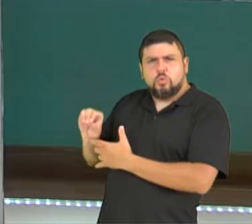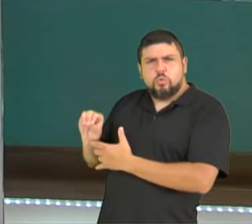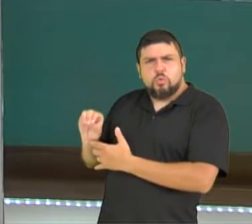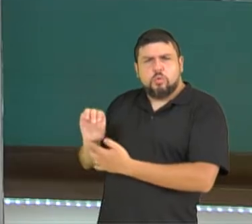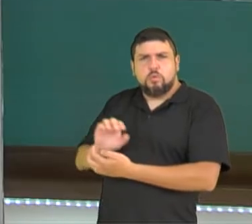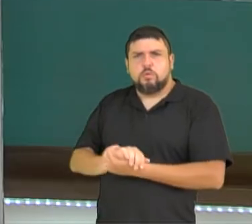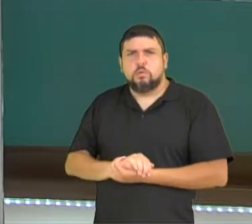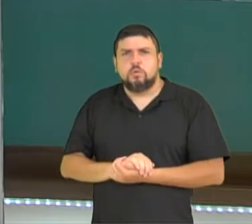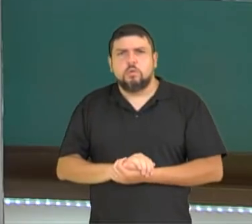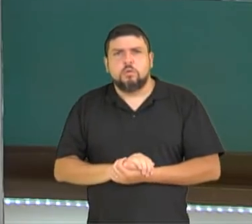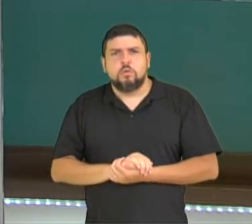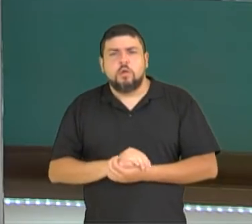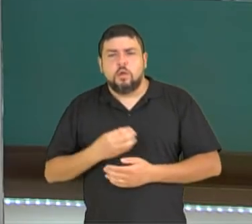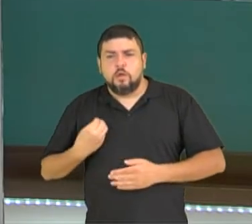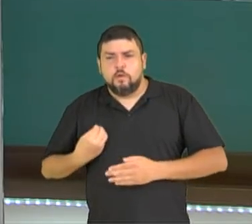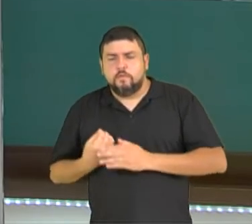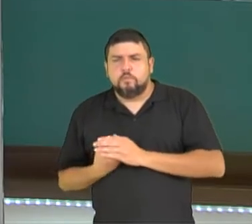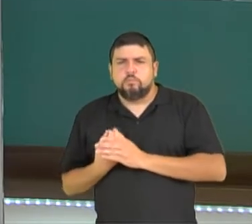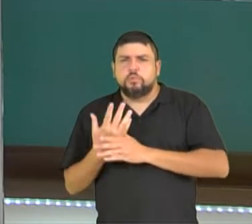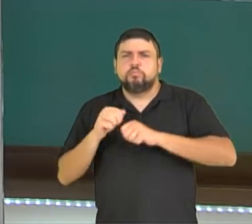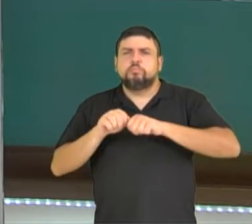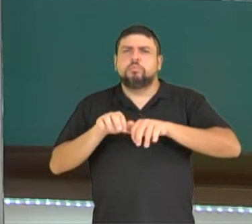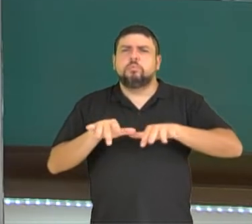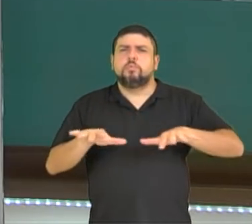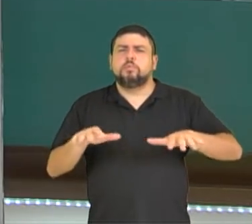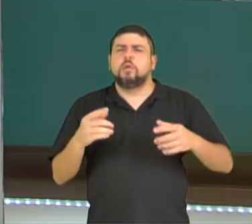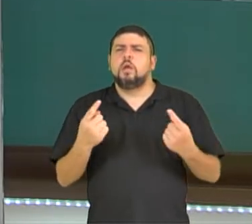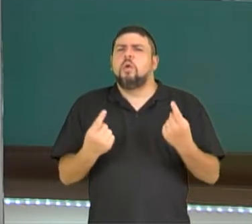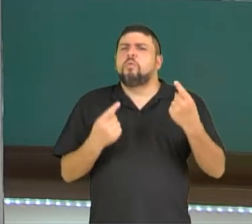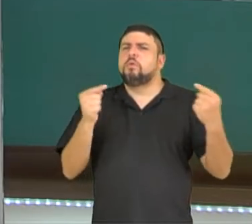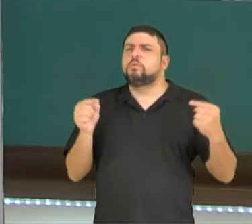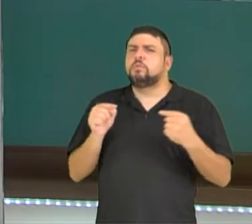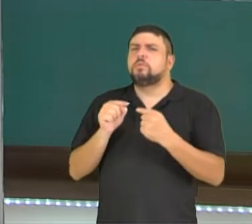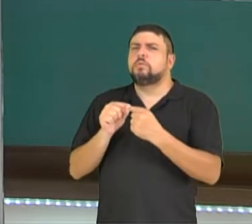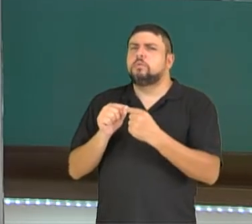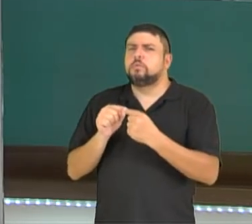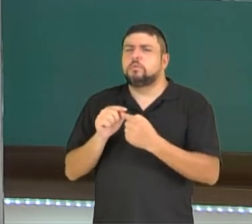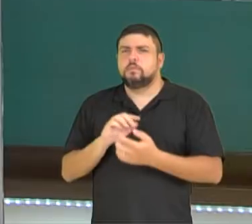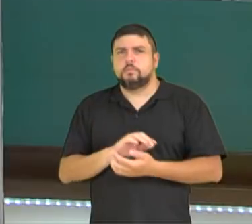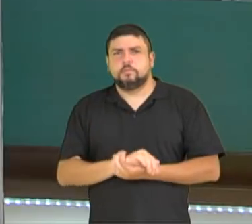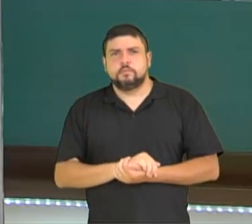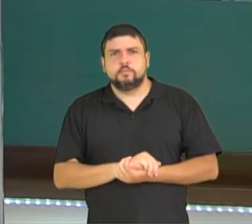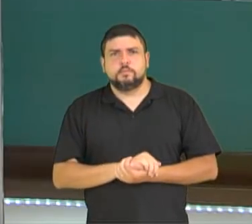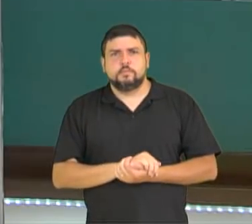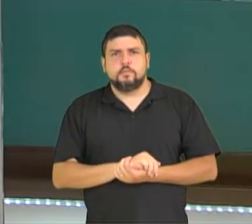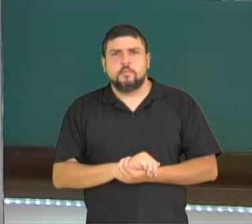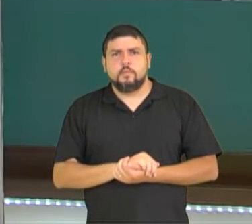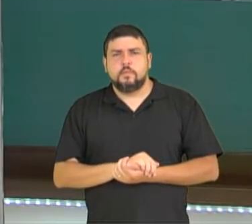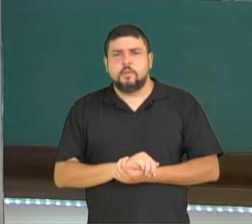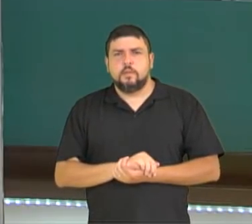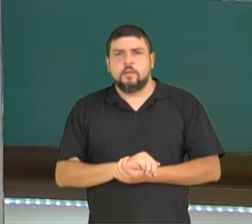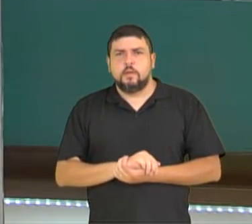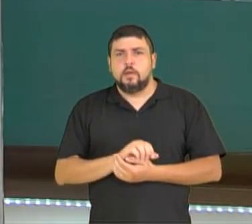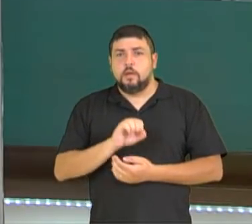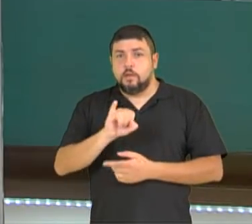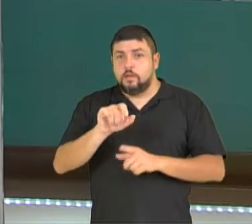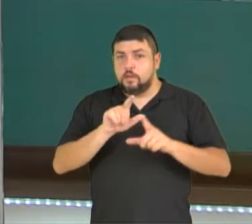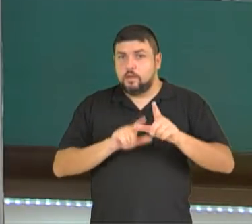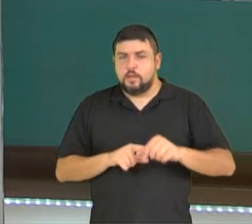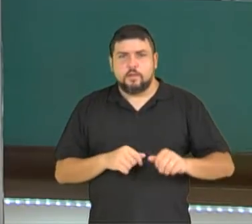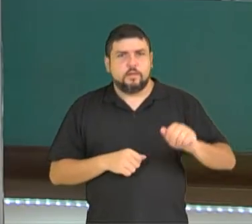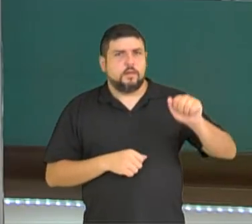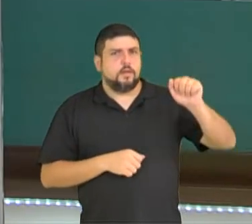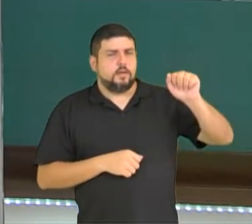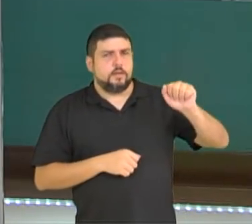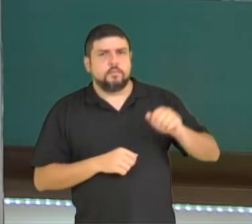transbordar vida. Qual alternativa faz referência a esse enunciado? Se você disse que é o enunciado A,